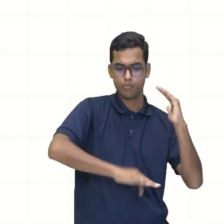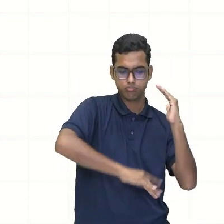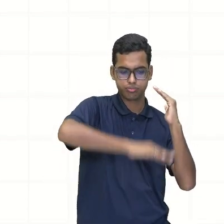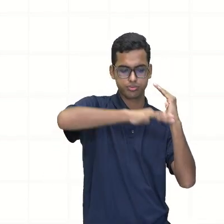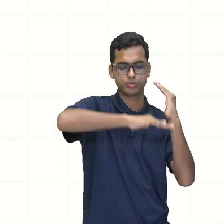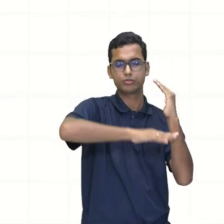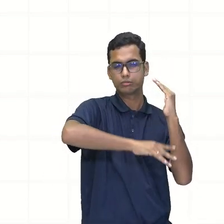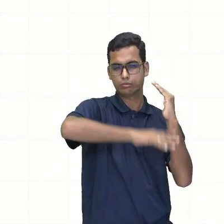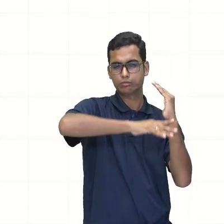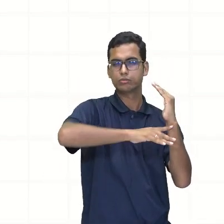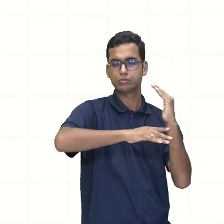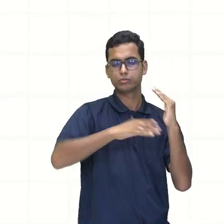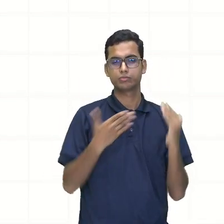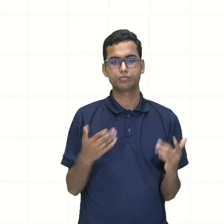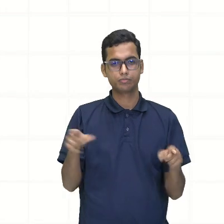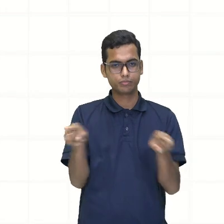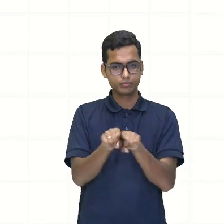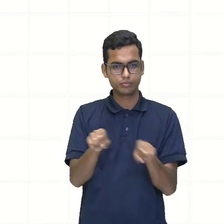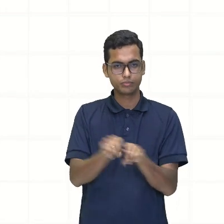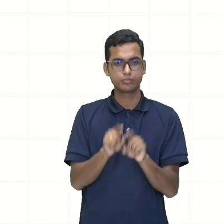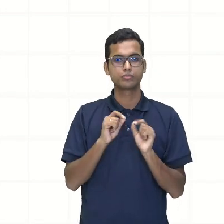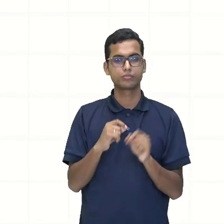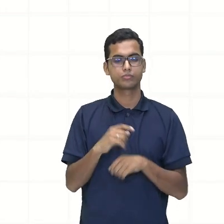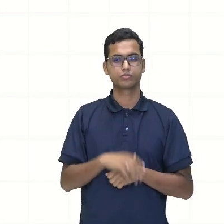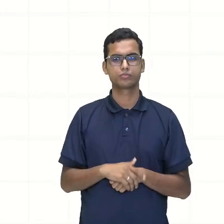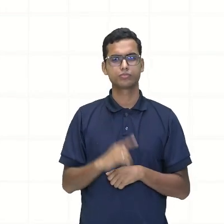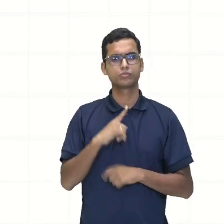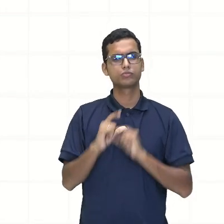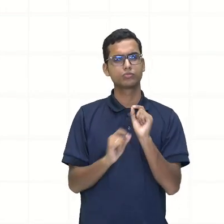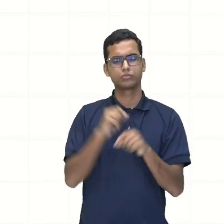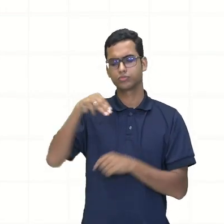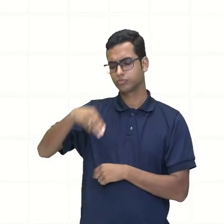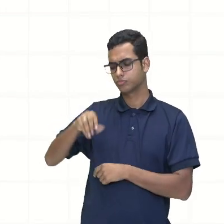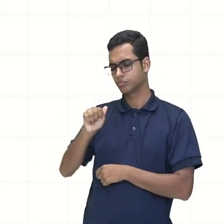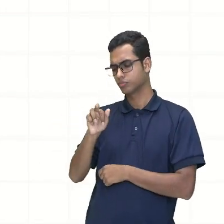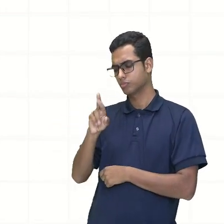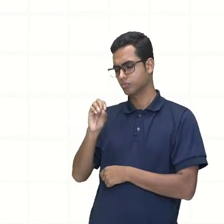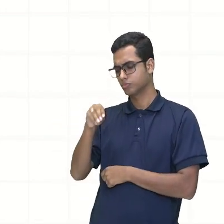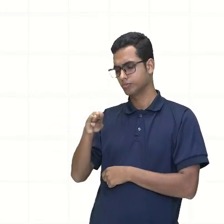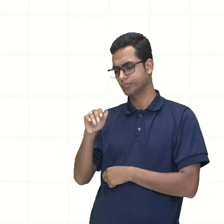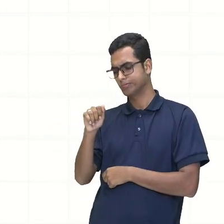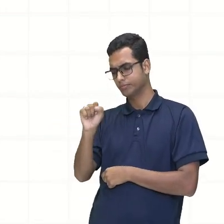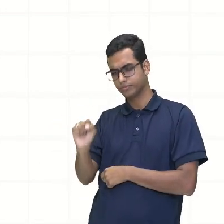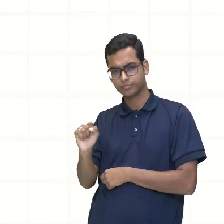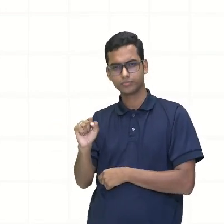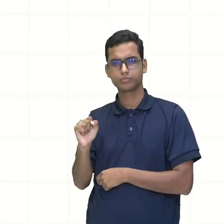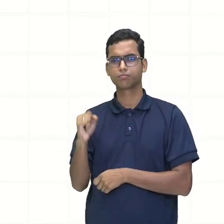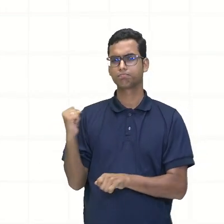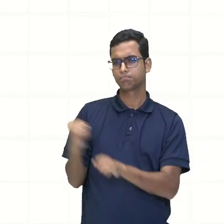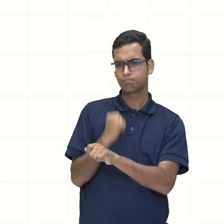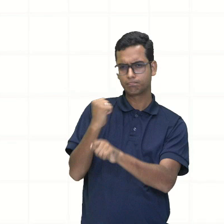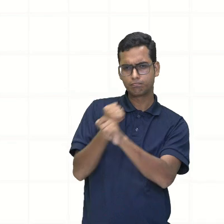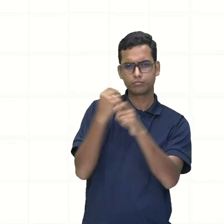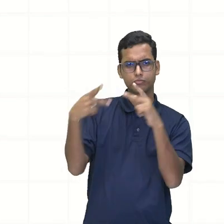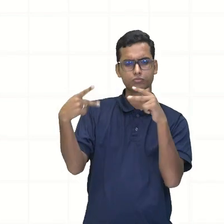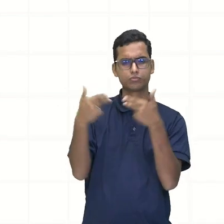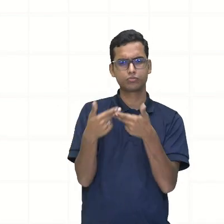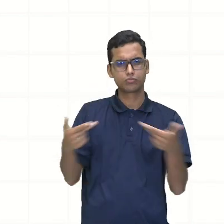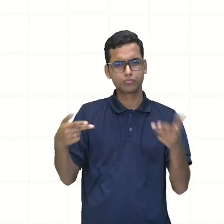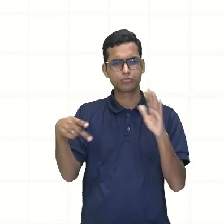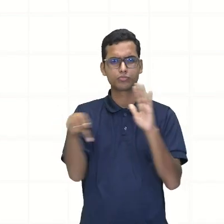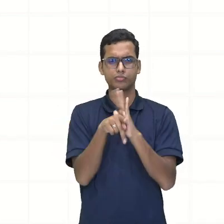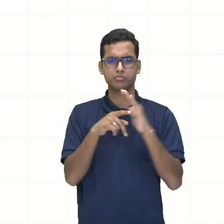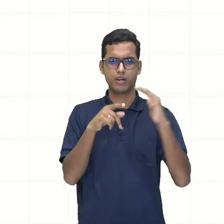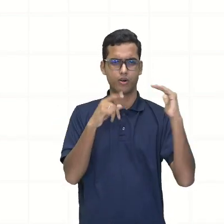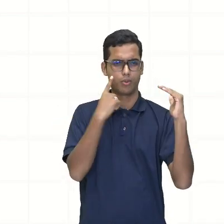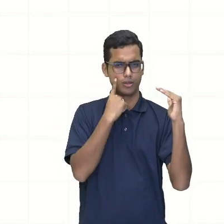que essas marombas elas também podem ser coletivas, ou seja, construía-se as marombas e as populações,